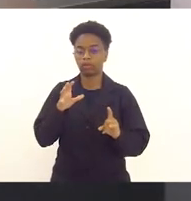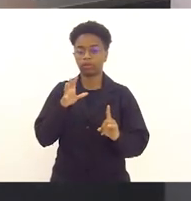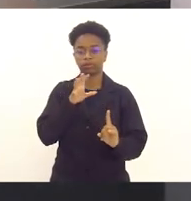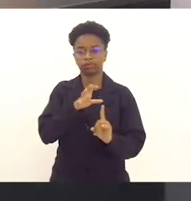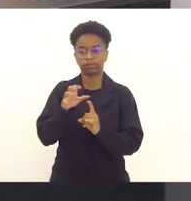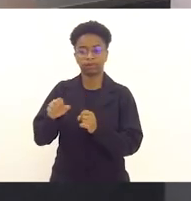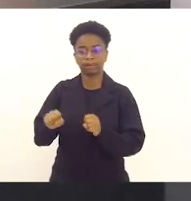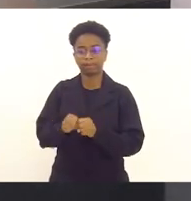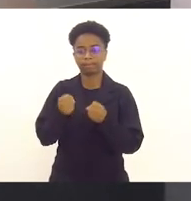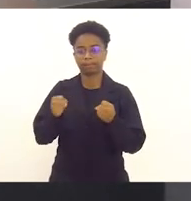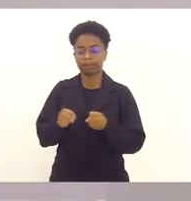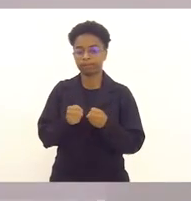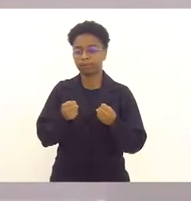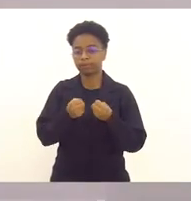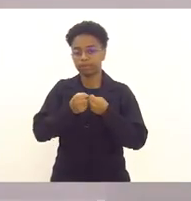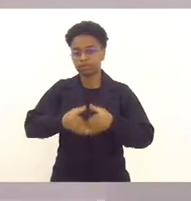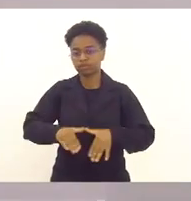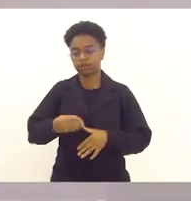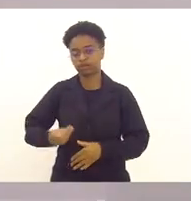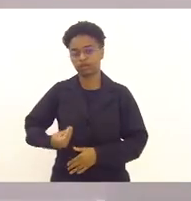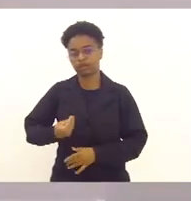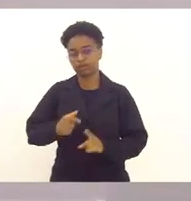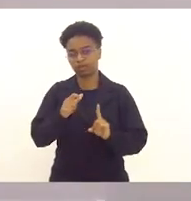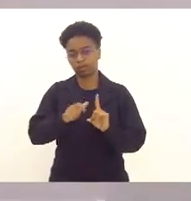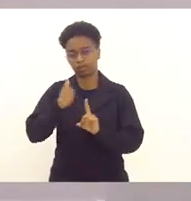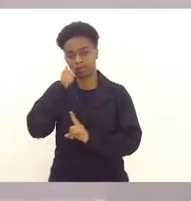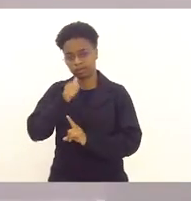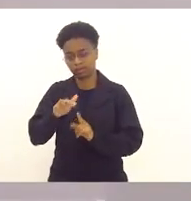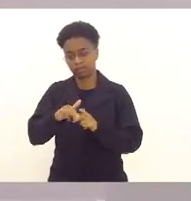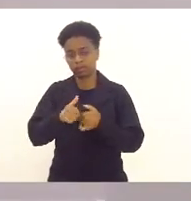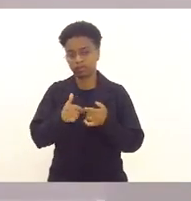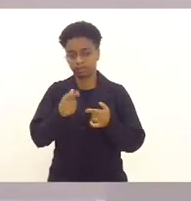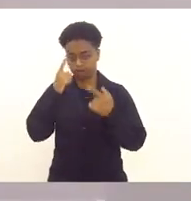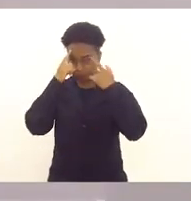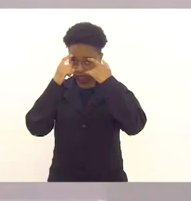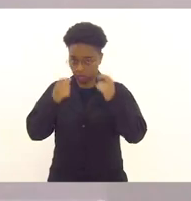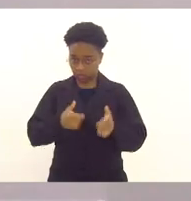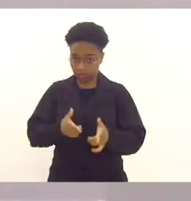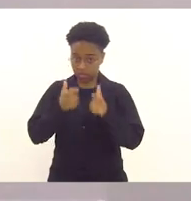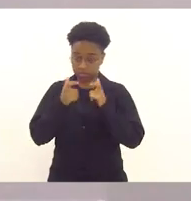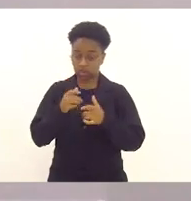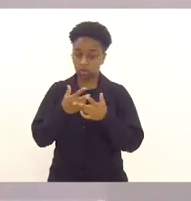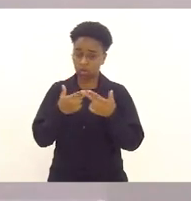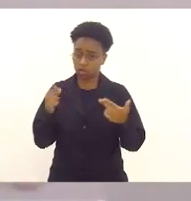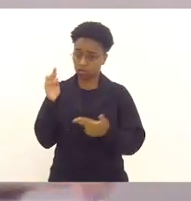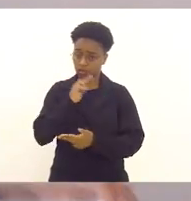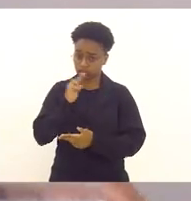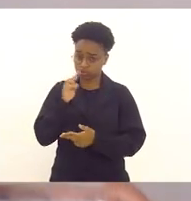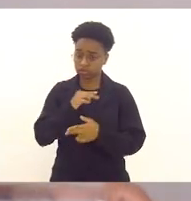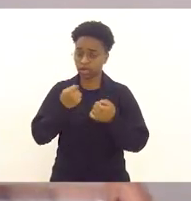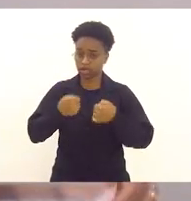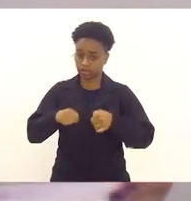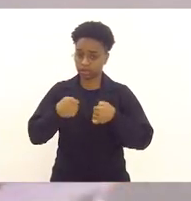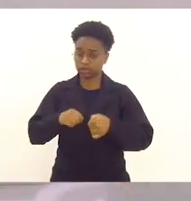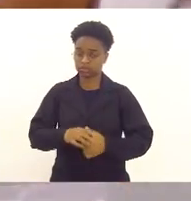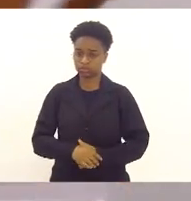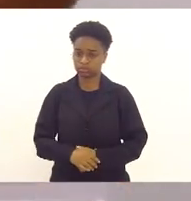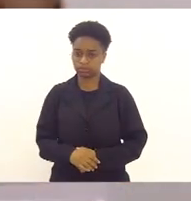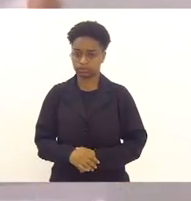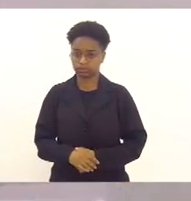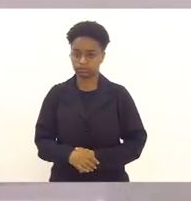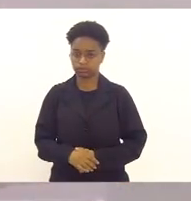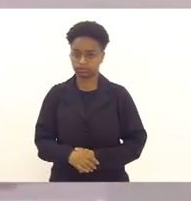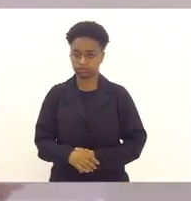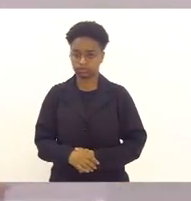na vida das mulheres com relação à violência armada algo tão urgente necessário E aí